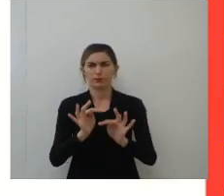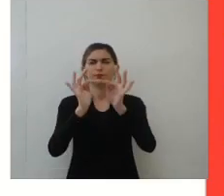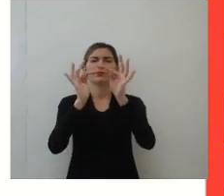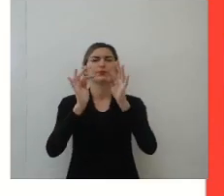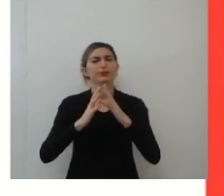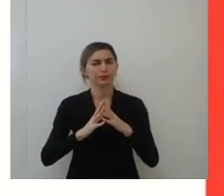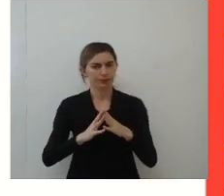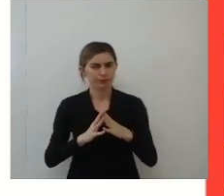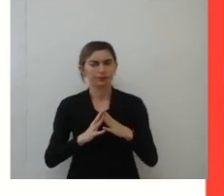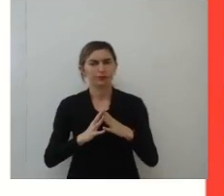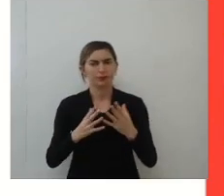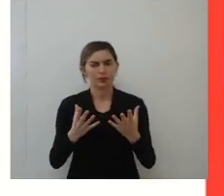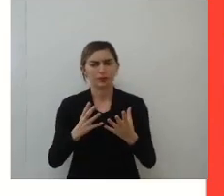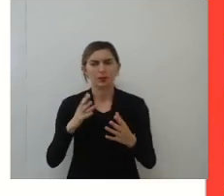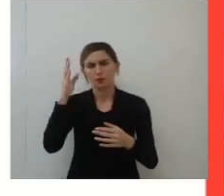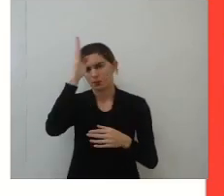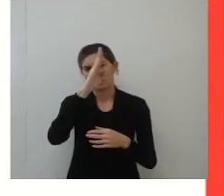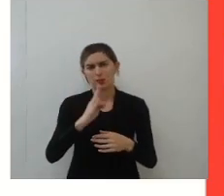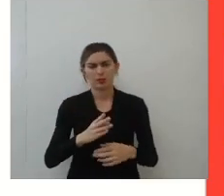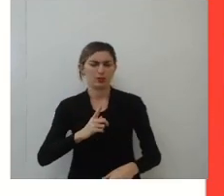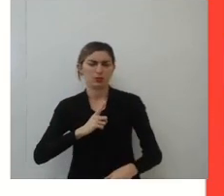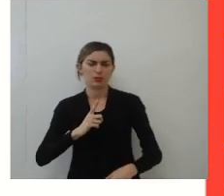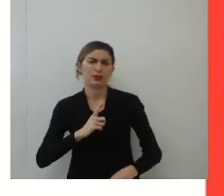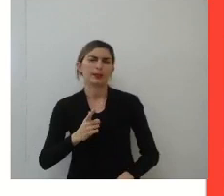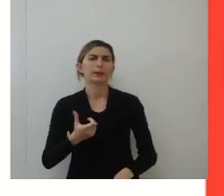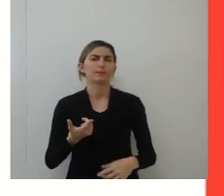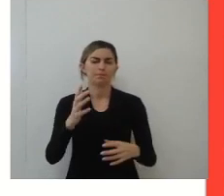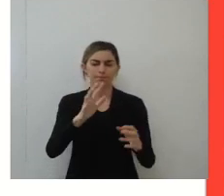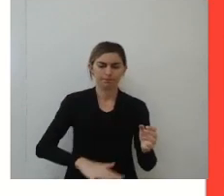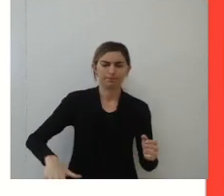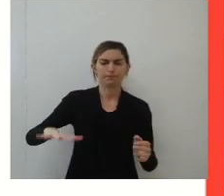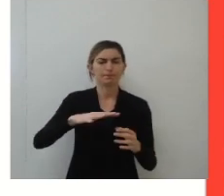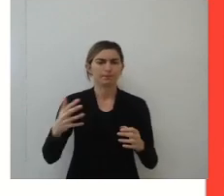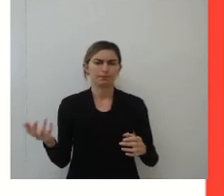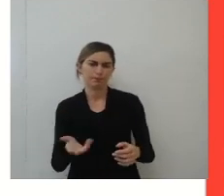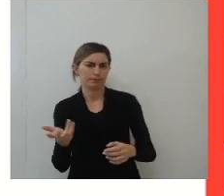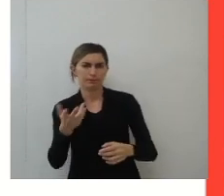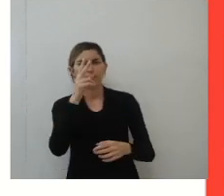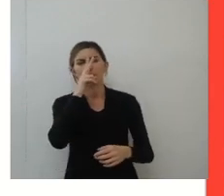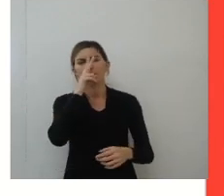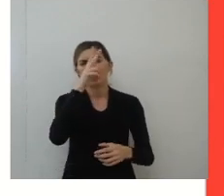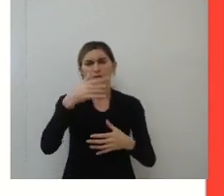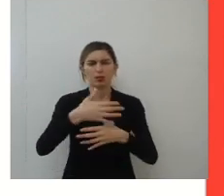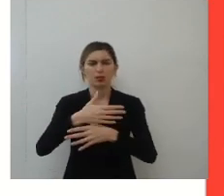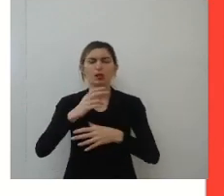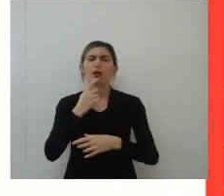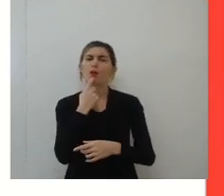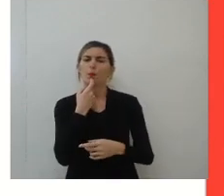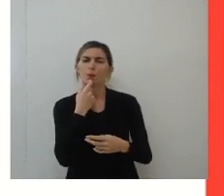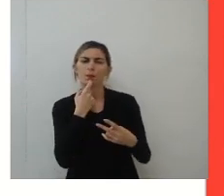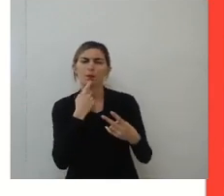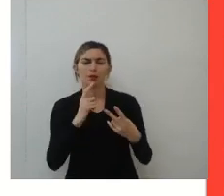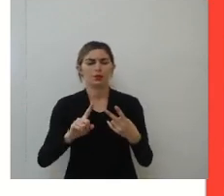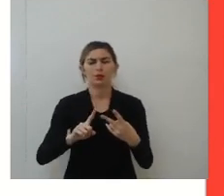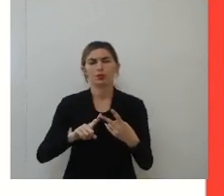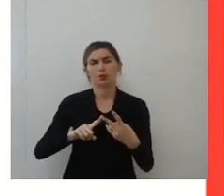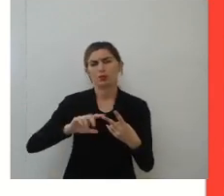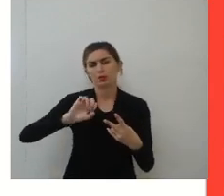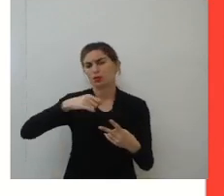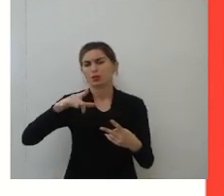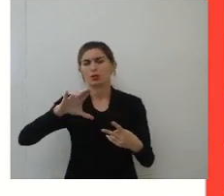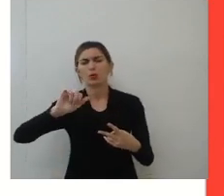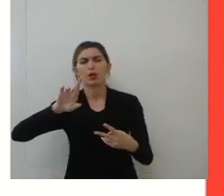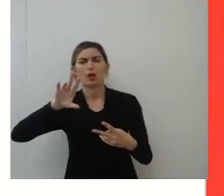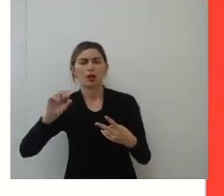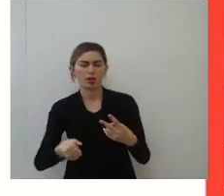produzidas nesses espaços. No Brasil, a gente tem uma área de produção muito forte nas cidades de Campinas, na cidade de São Carlos